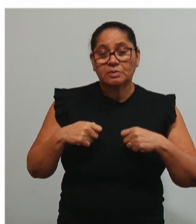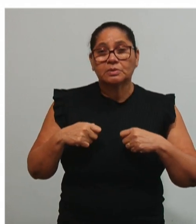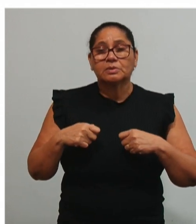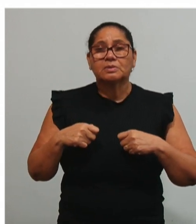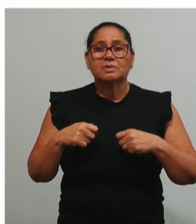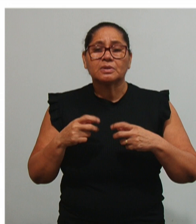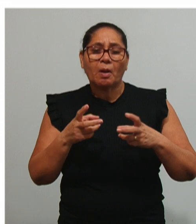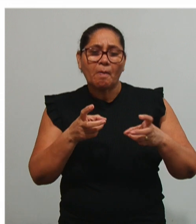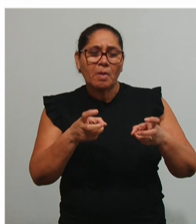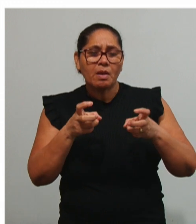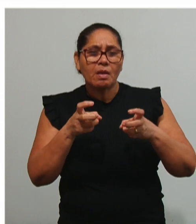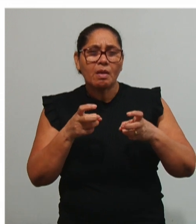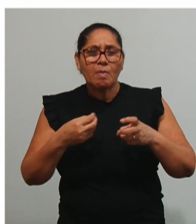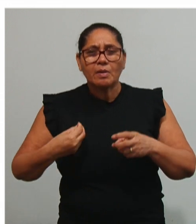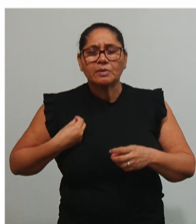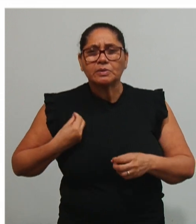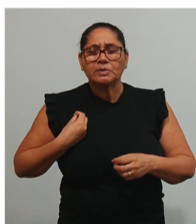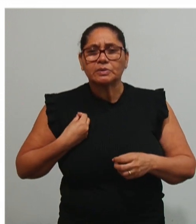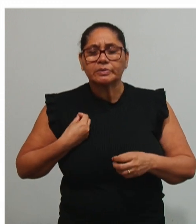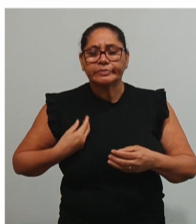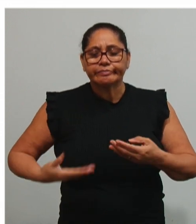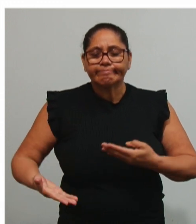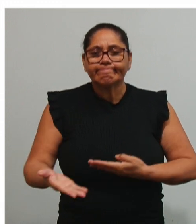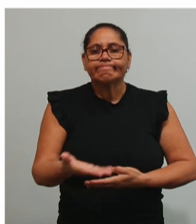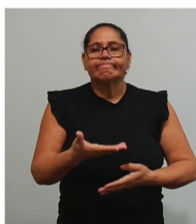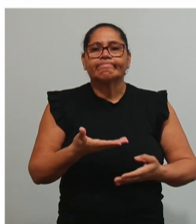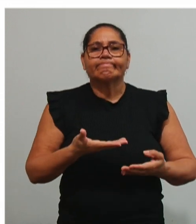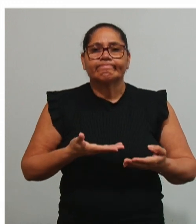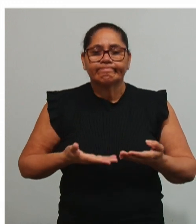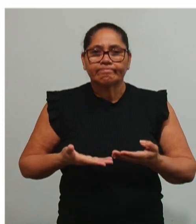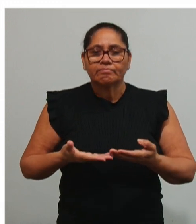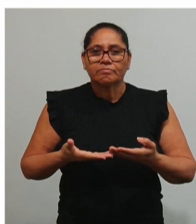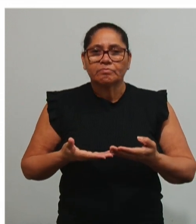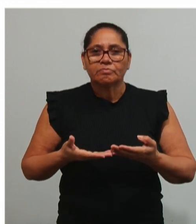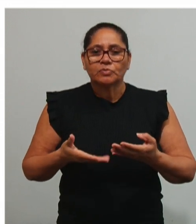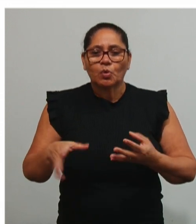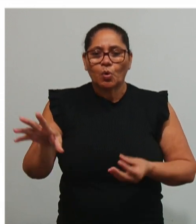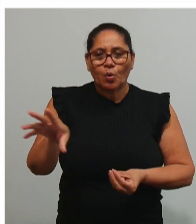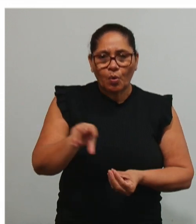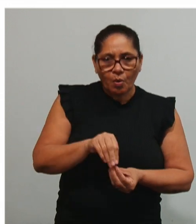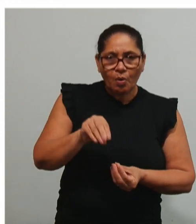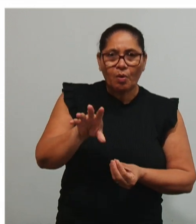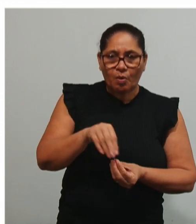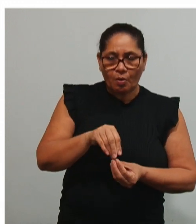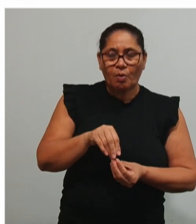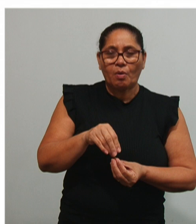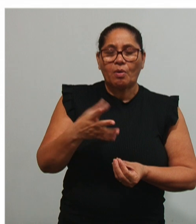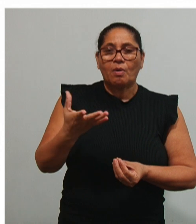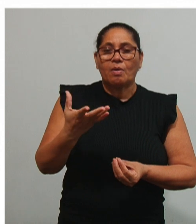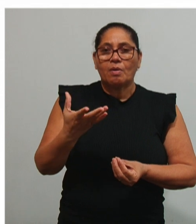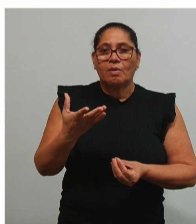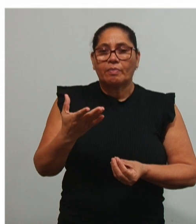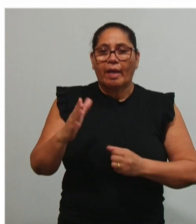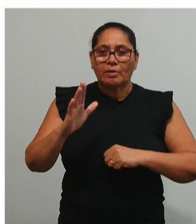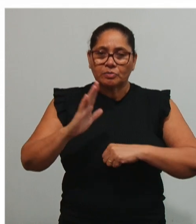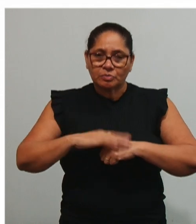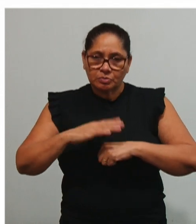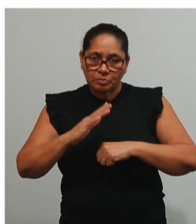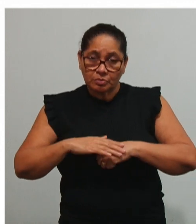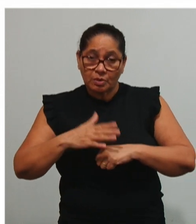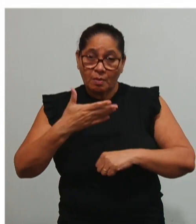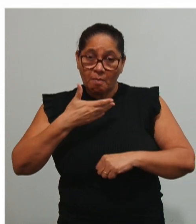que exista uma articulação no sentido de complementação dessas ações que estão